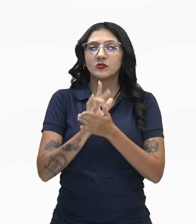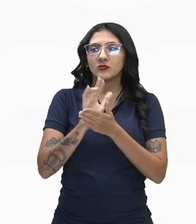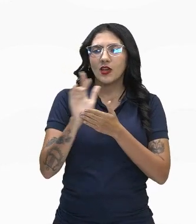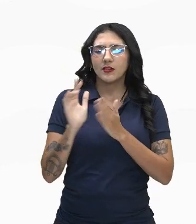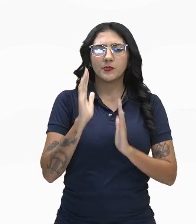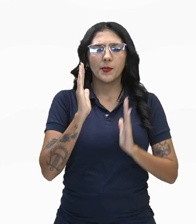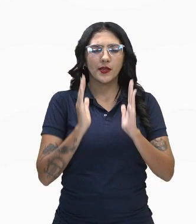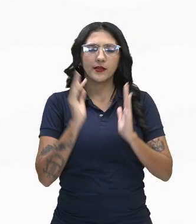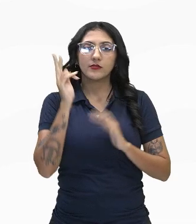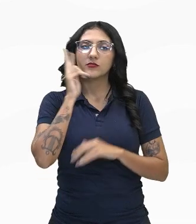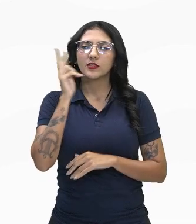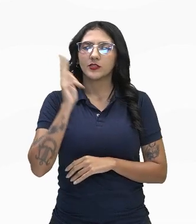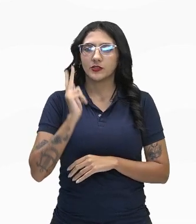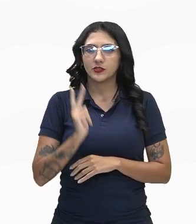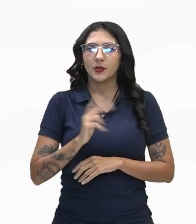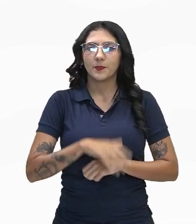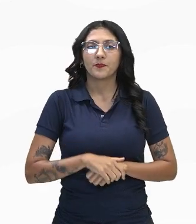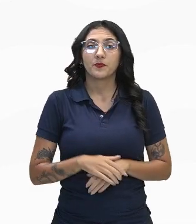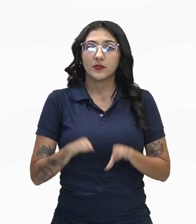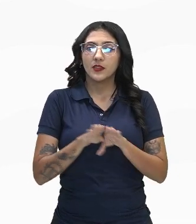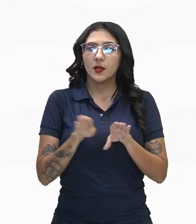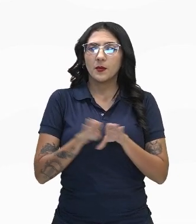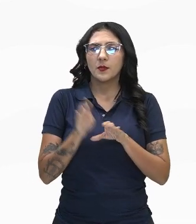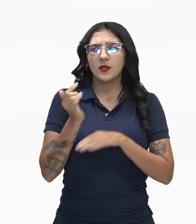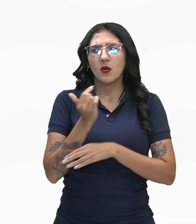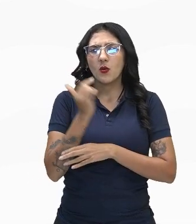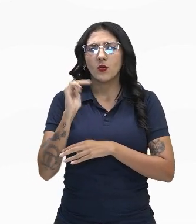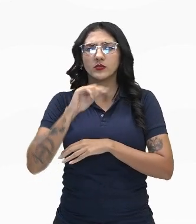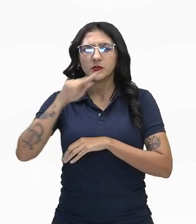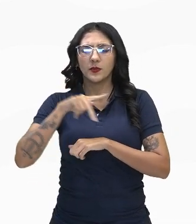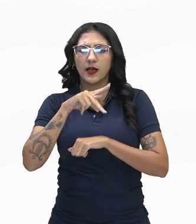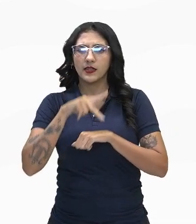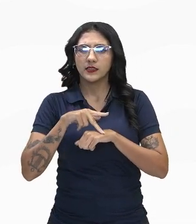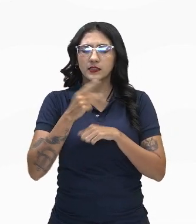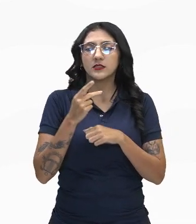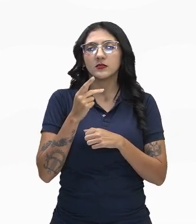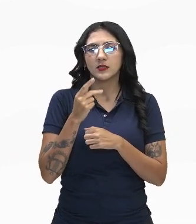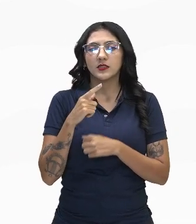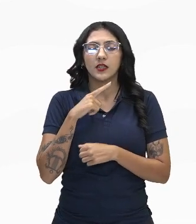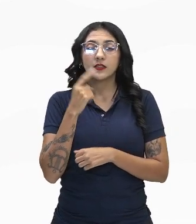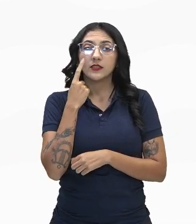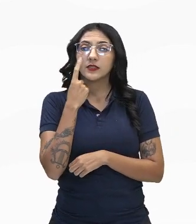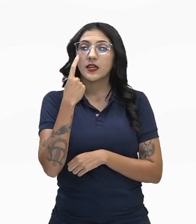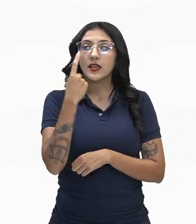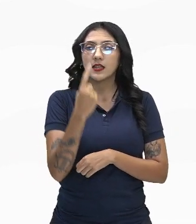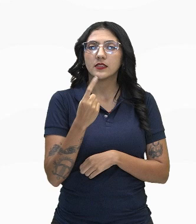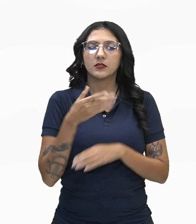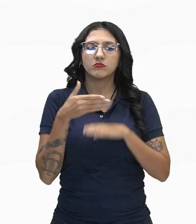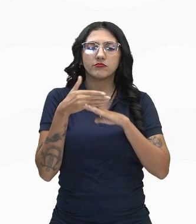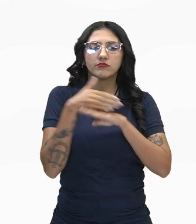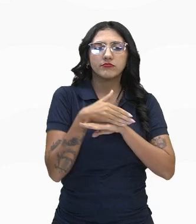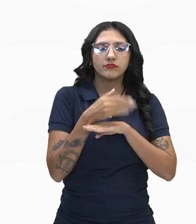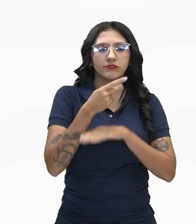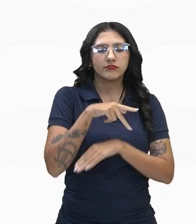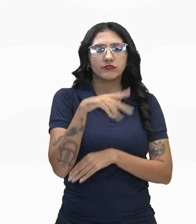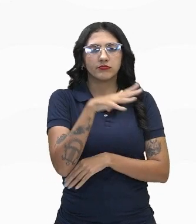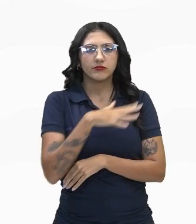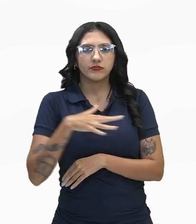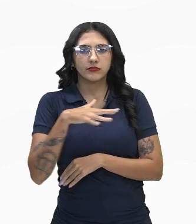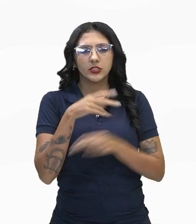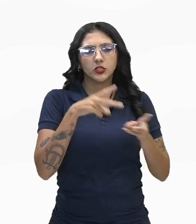história, outros países acabaram fazendo incursões no território com o objetivo de